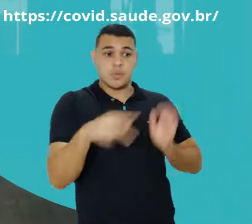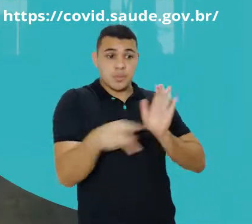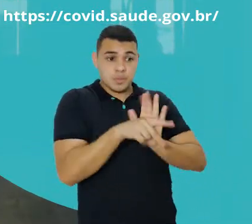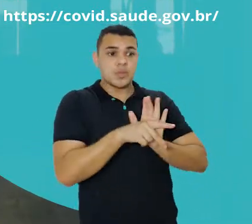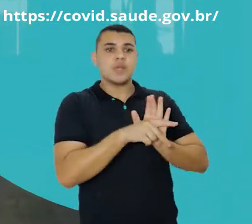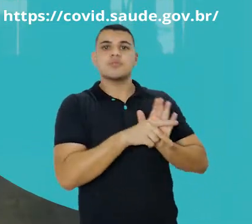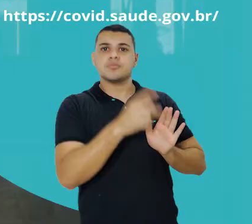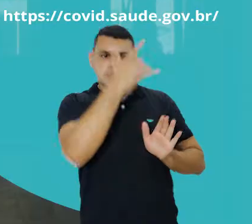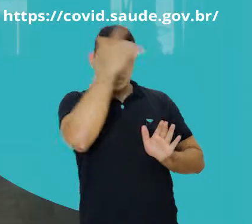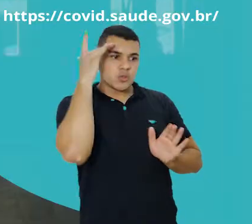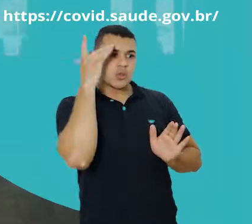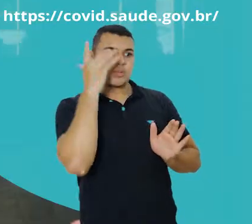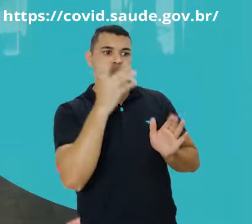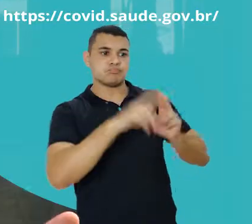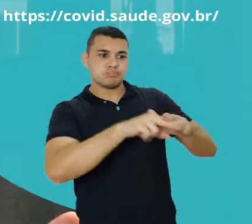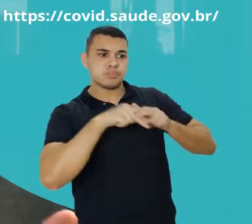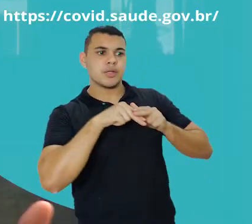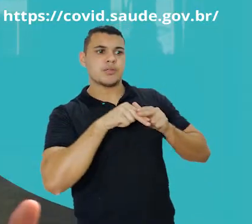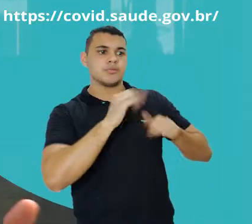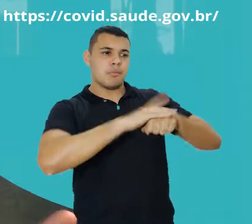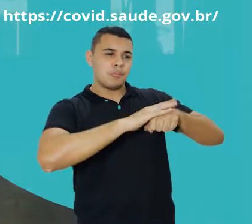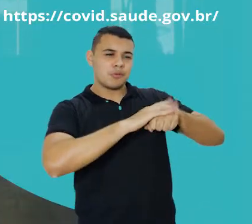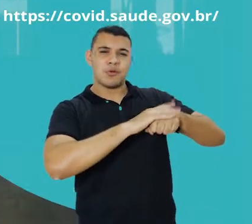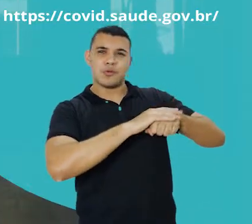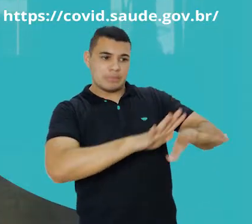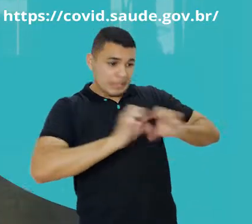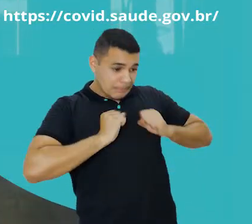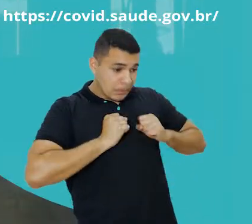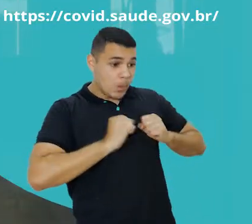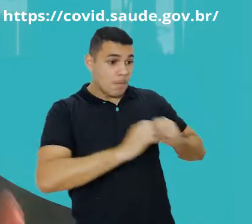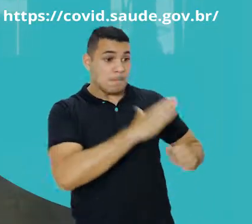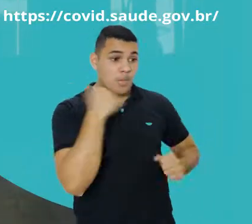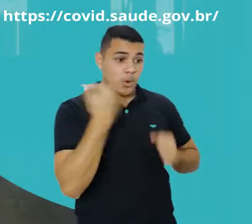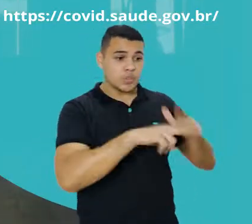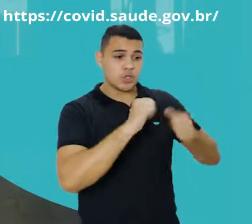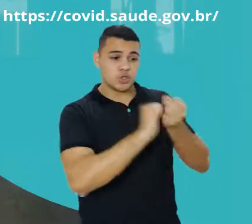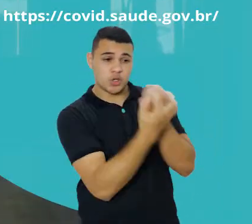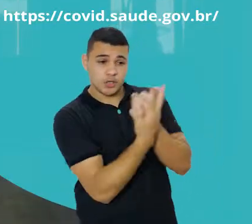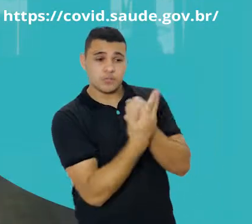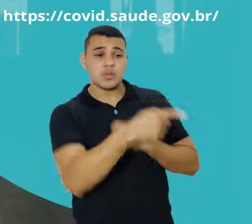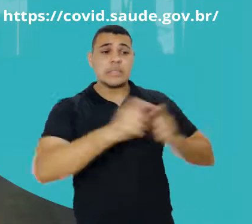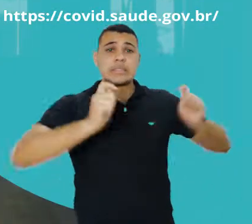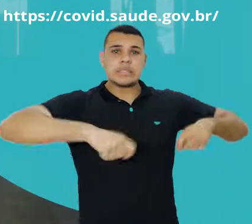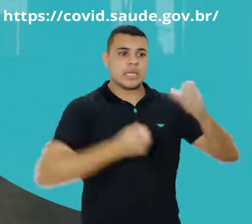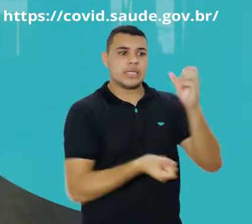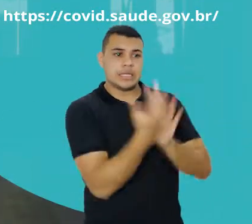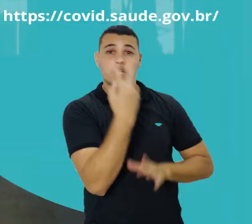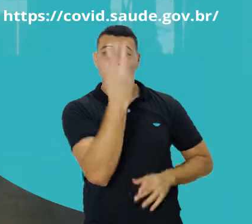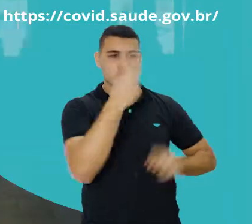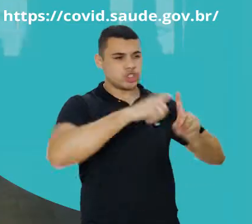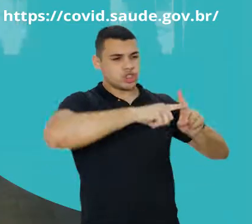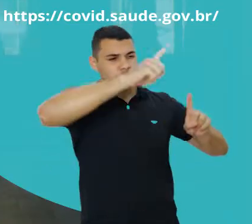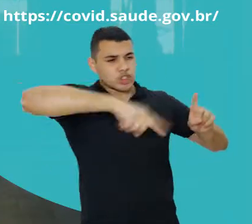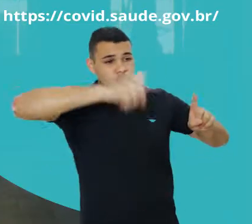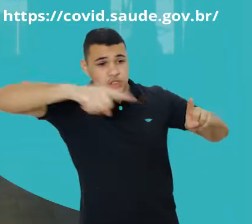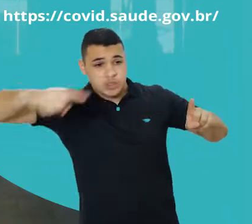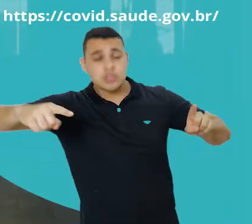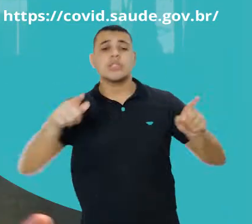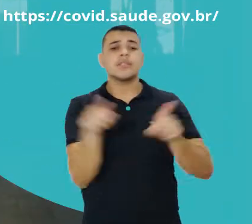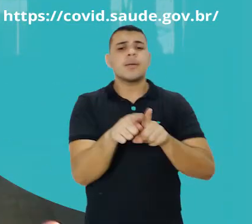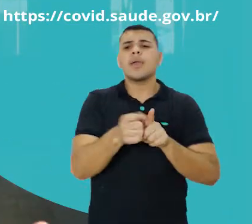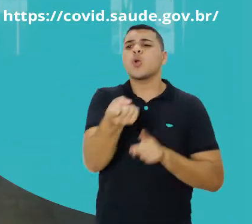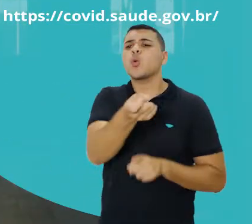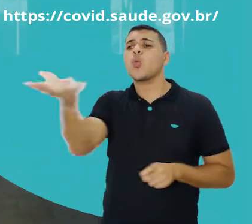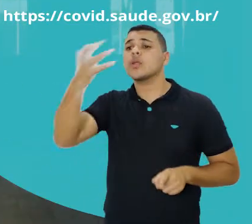de Covid, número de óbitos por Covid, é possível então gerar duas medidas, né, de frequências relativas